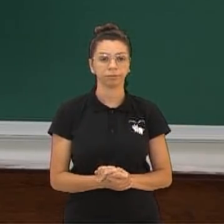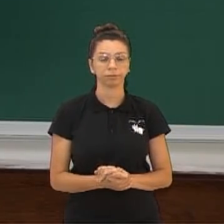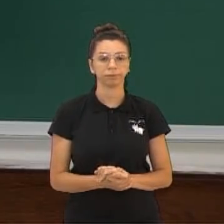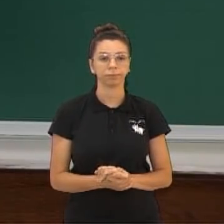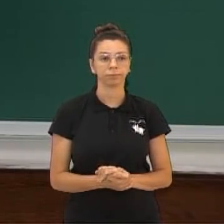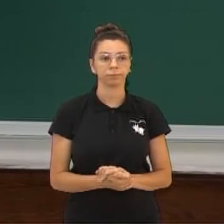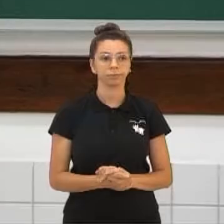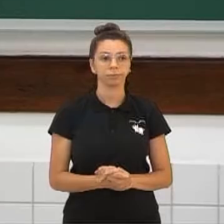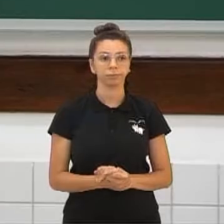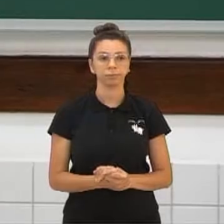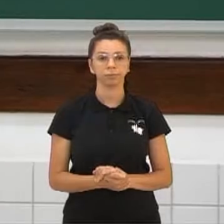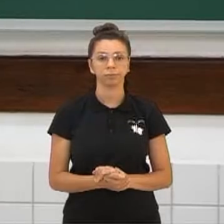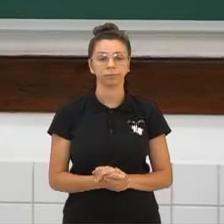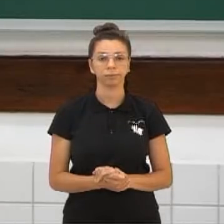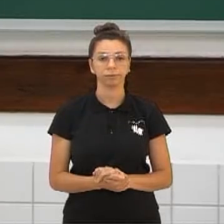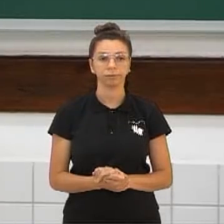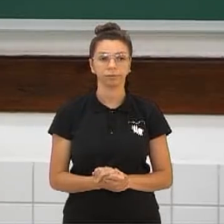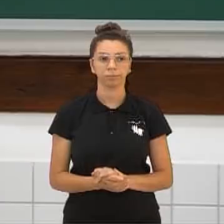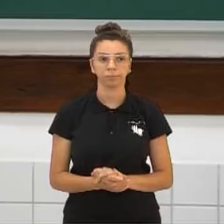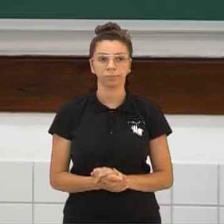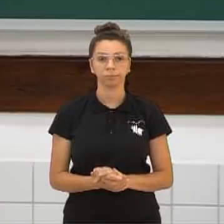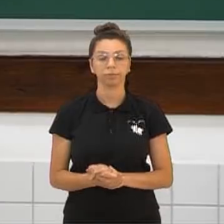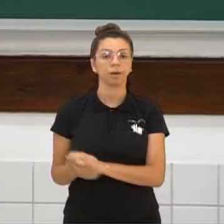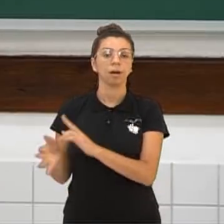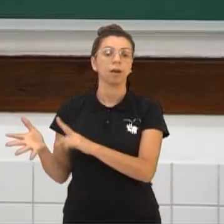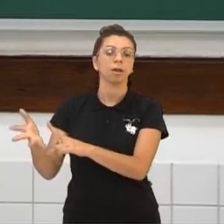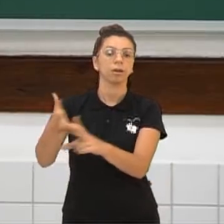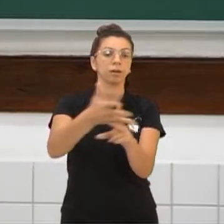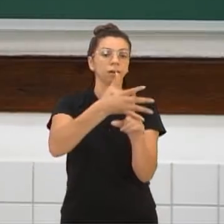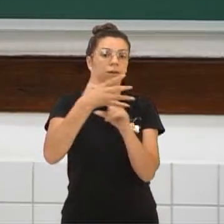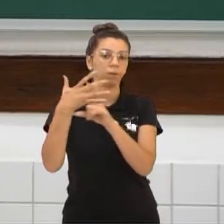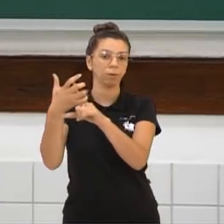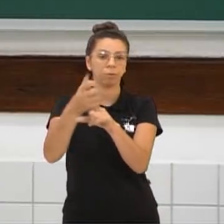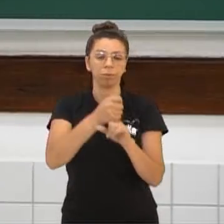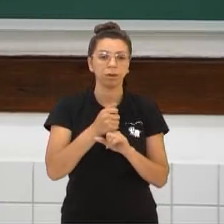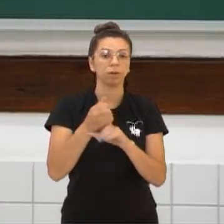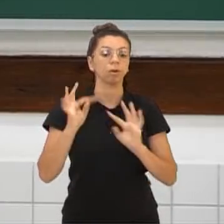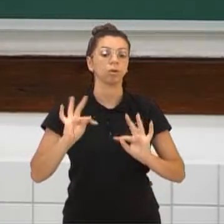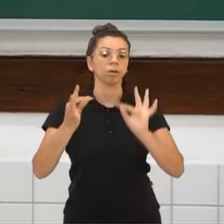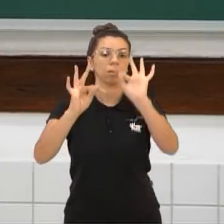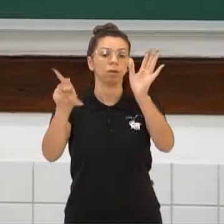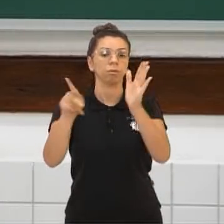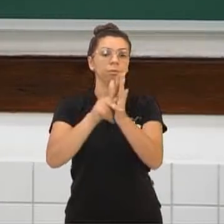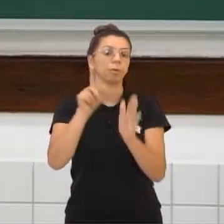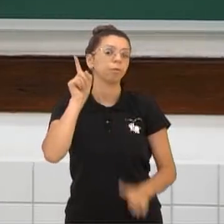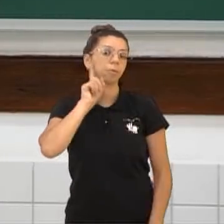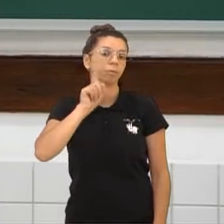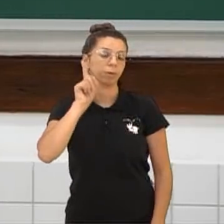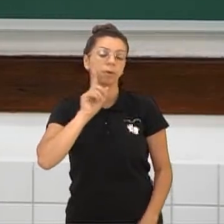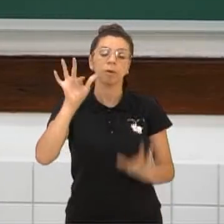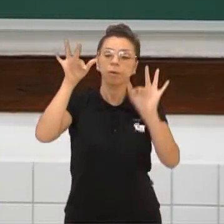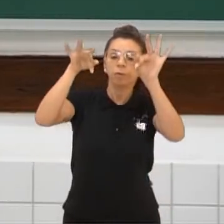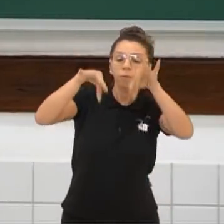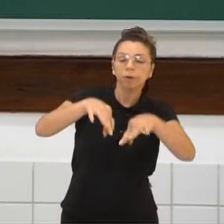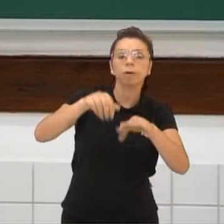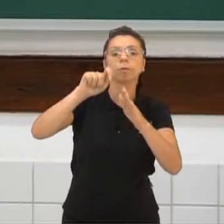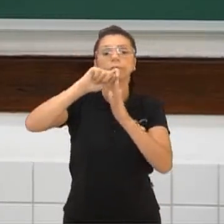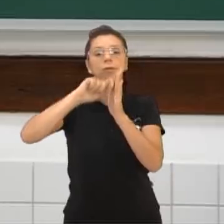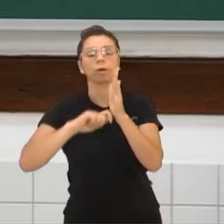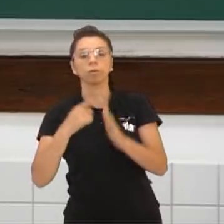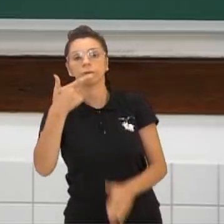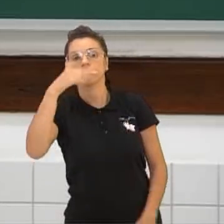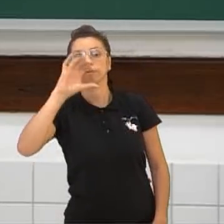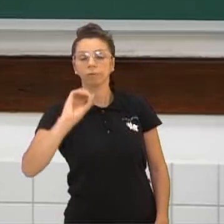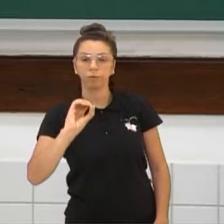A dominação da tecnologia americana. Então, lá no finalzinho do século 20,